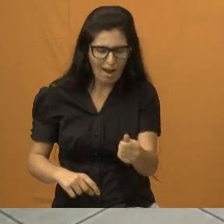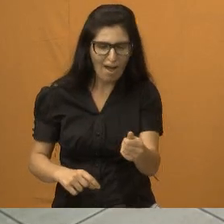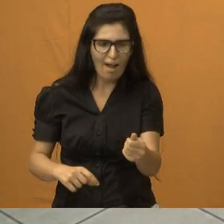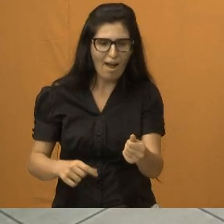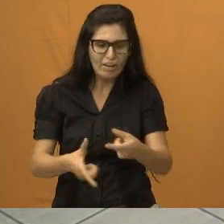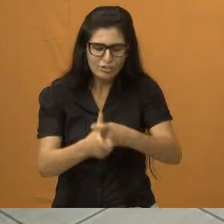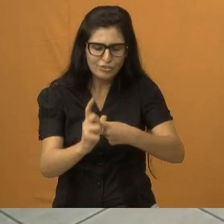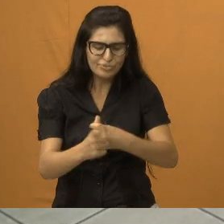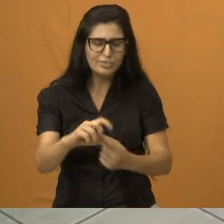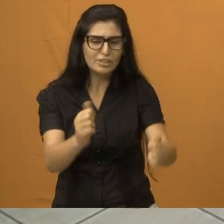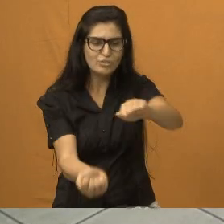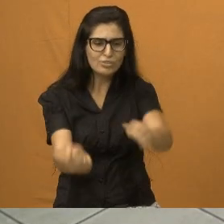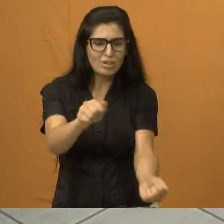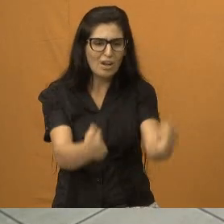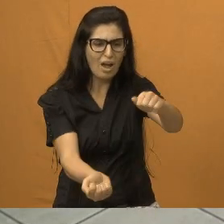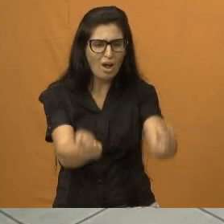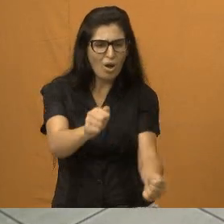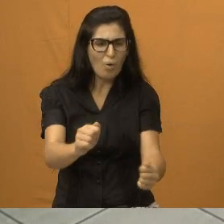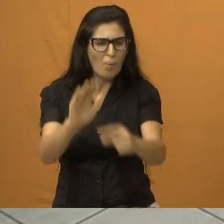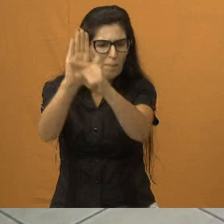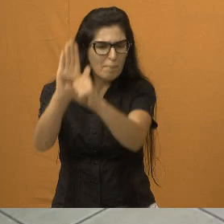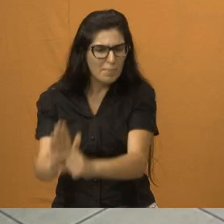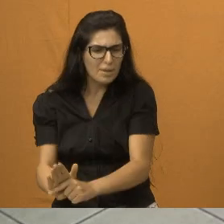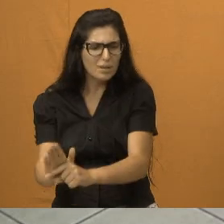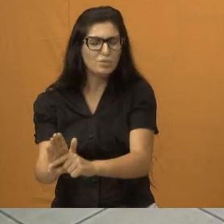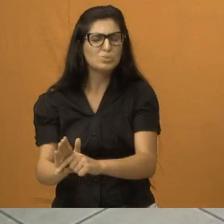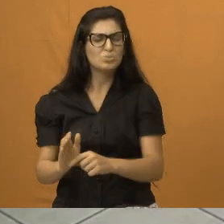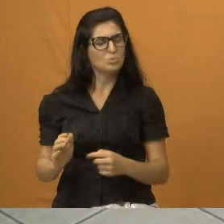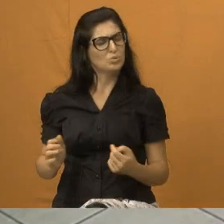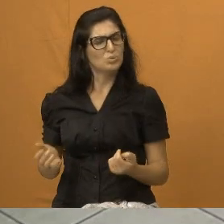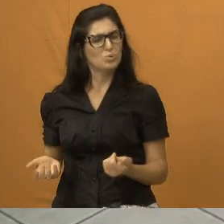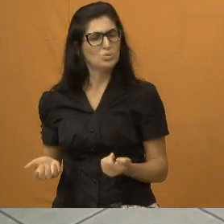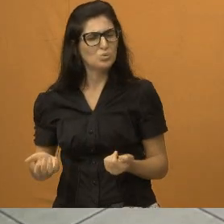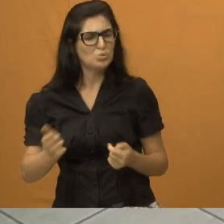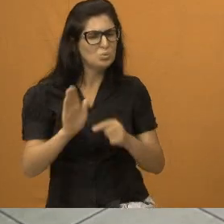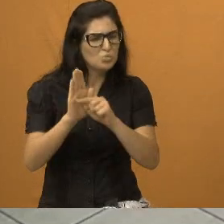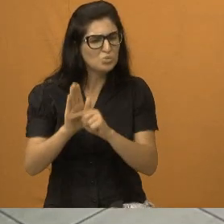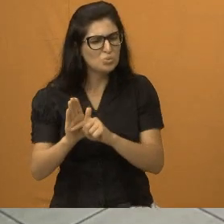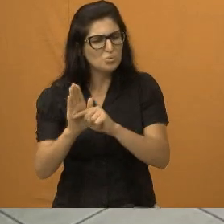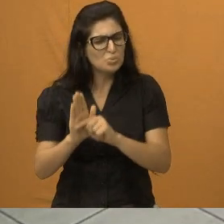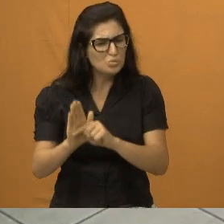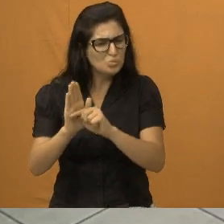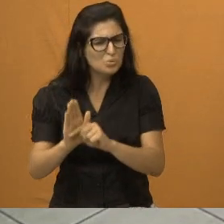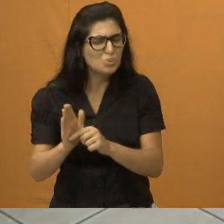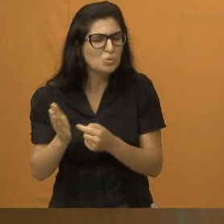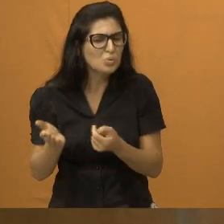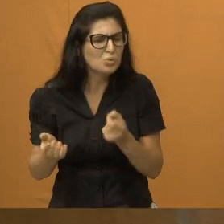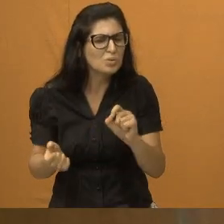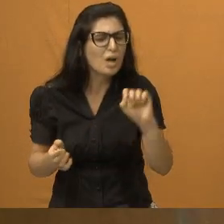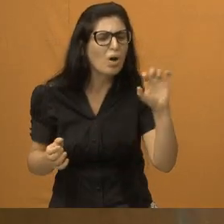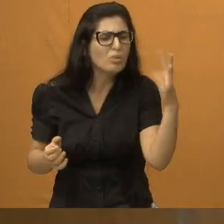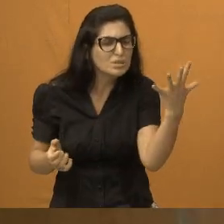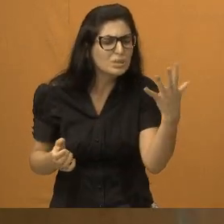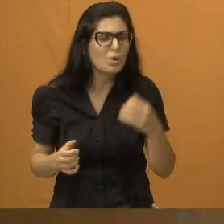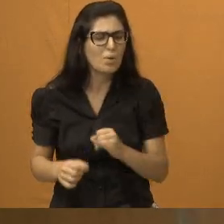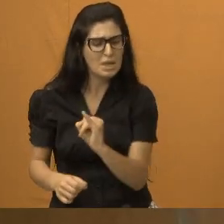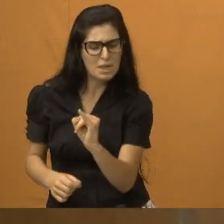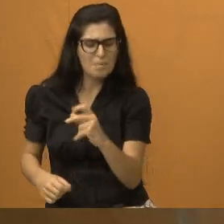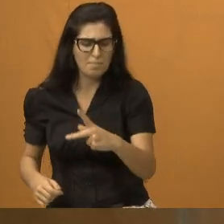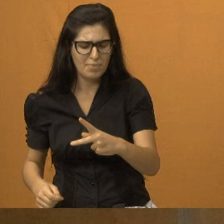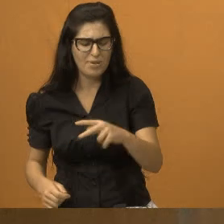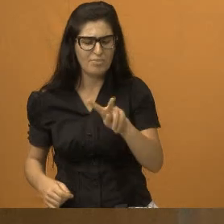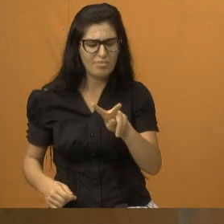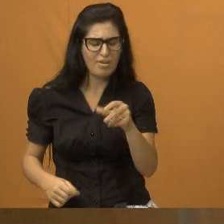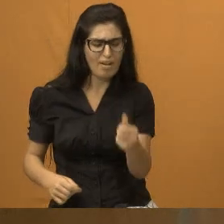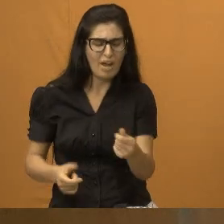aqui? Tá. PVA. Certo. O IPVA, como nós sabemos, ele